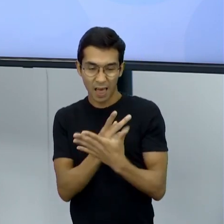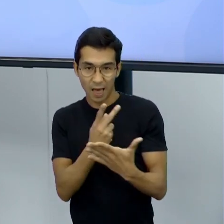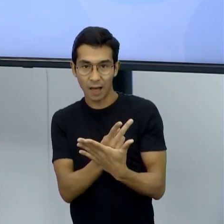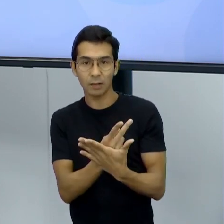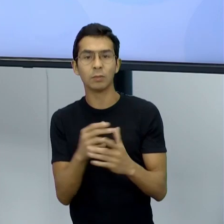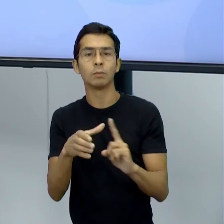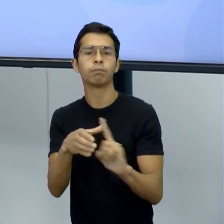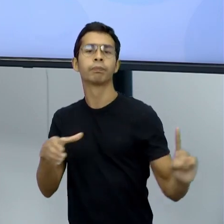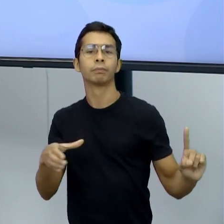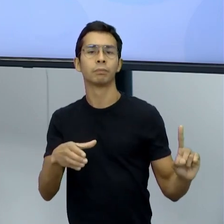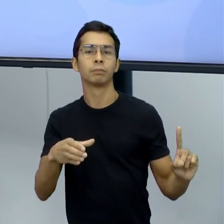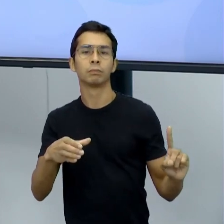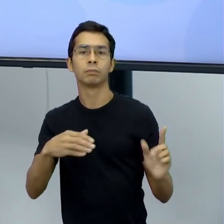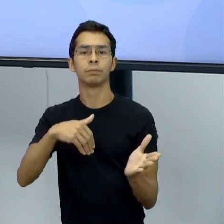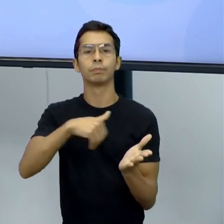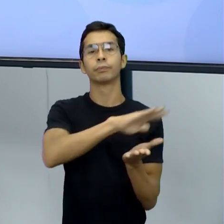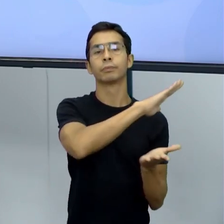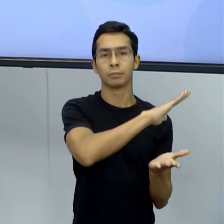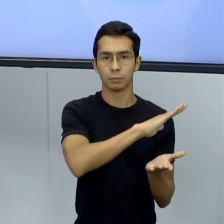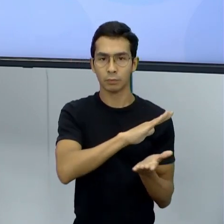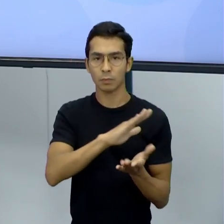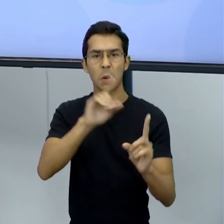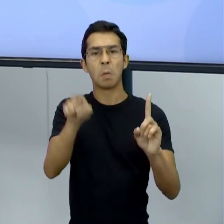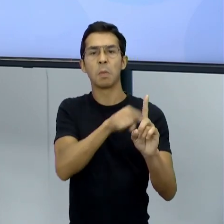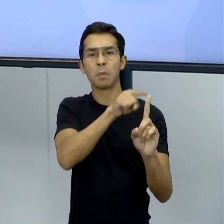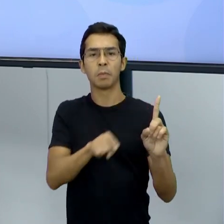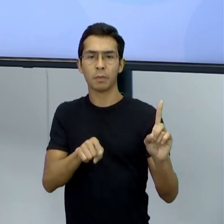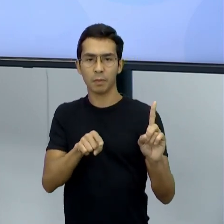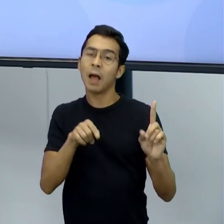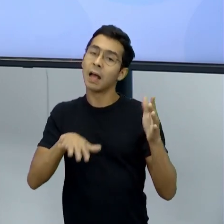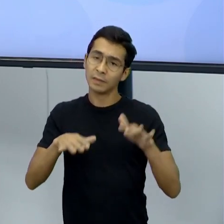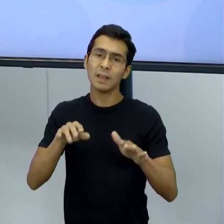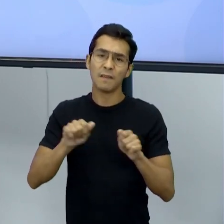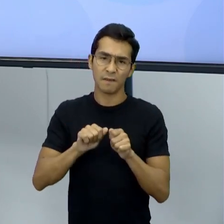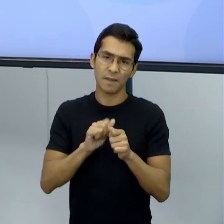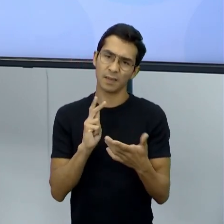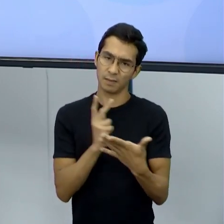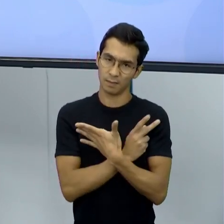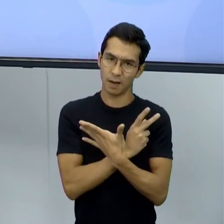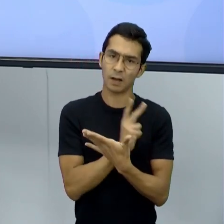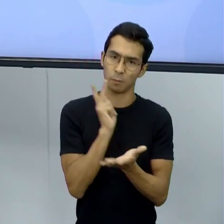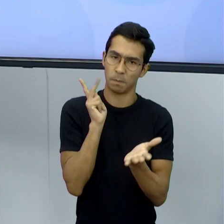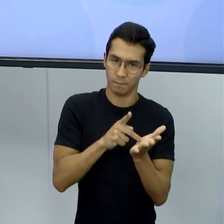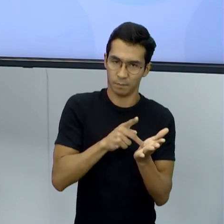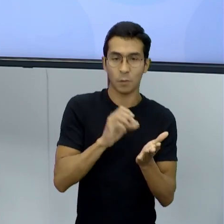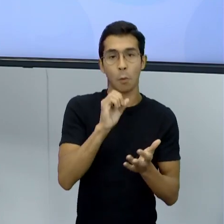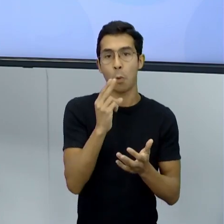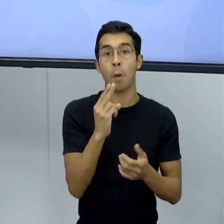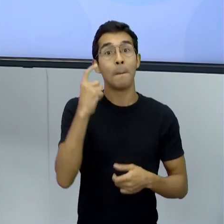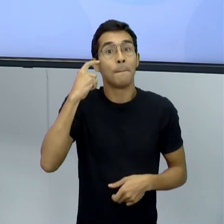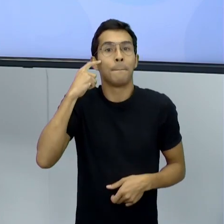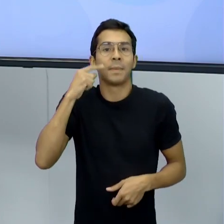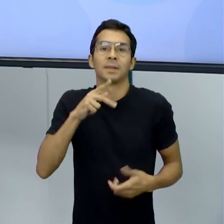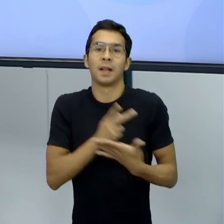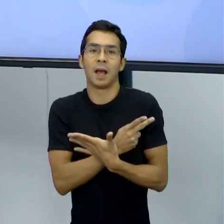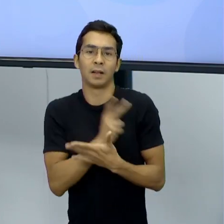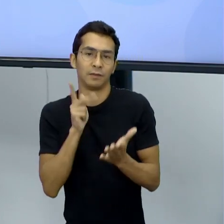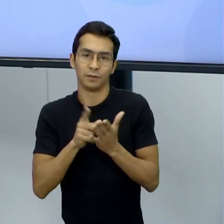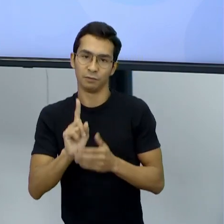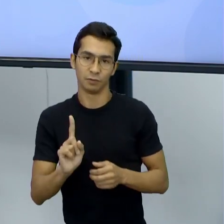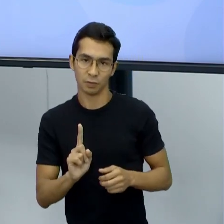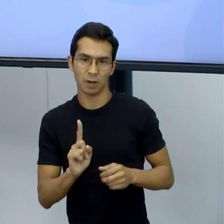Ou que a gente pensa que fez algo errado, ou que fez algo errado mesmo, né? Nas redes sociais, na nossa vida. O questionamento que eu faço em relação a isso é